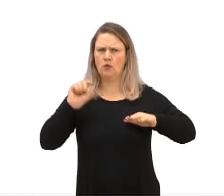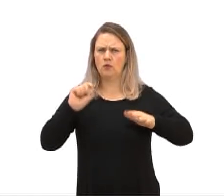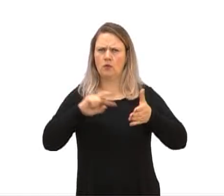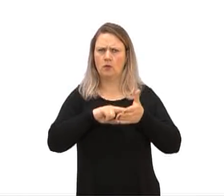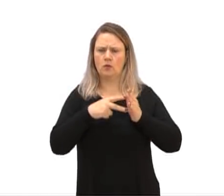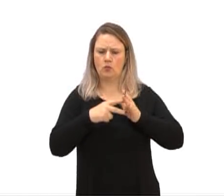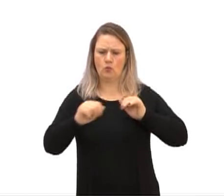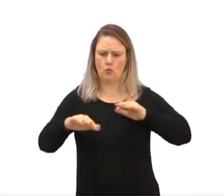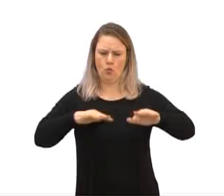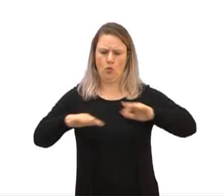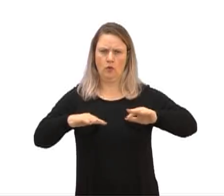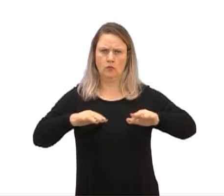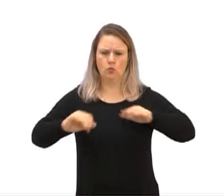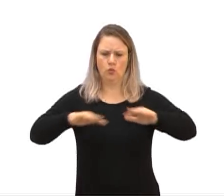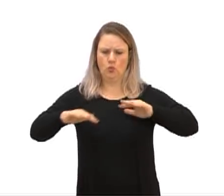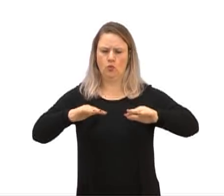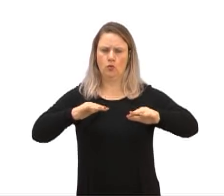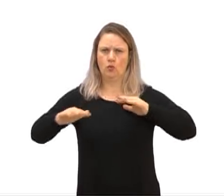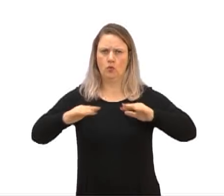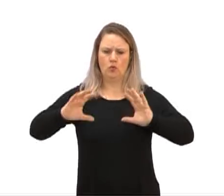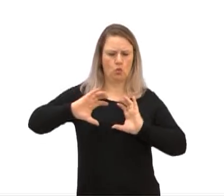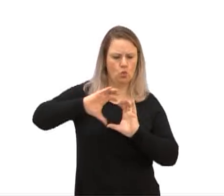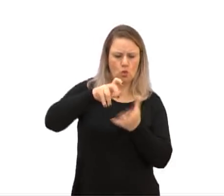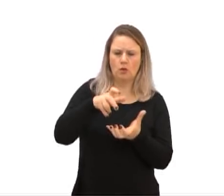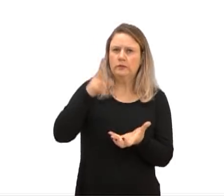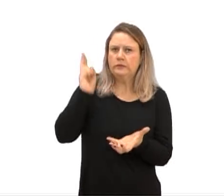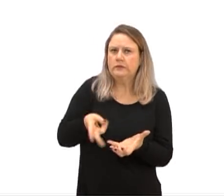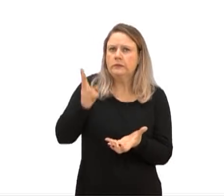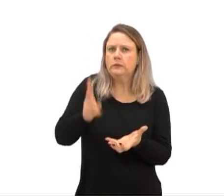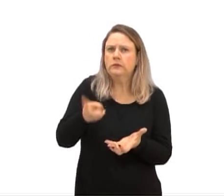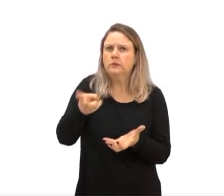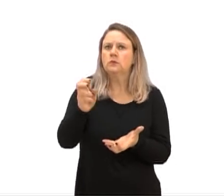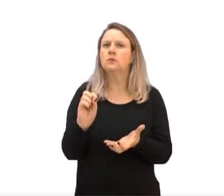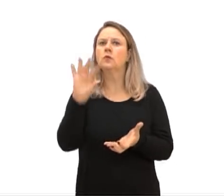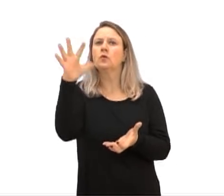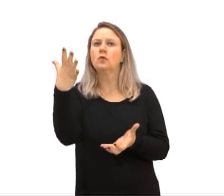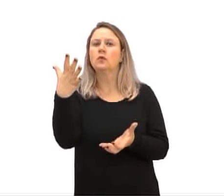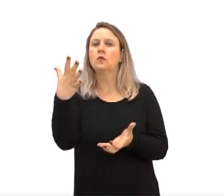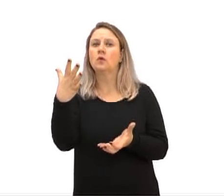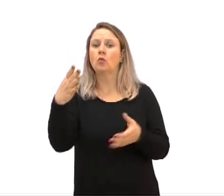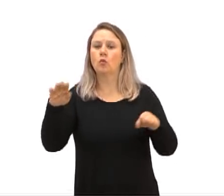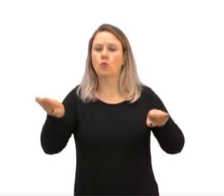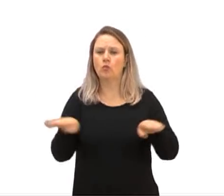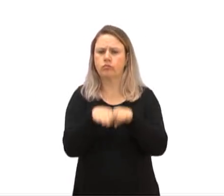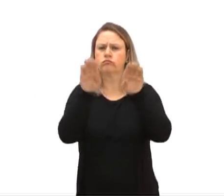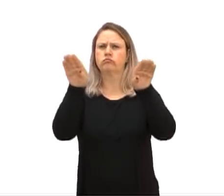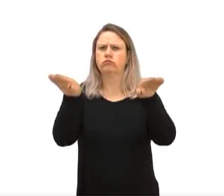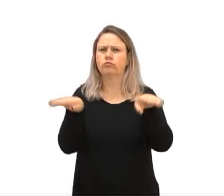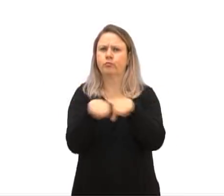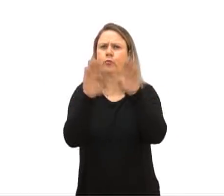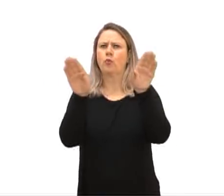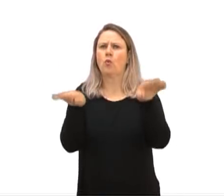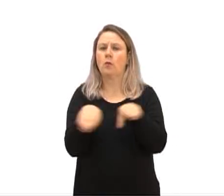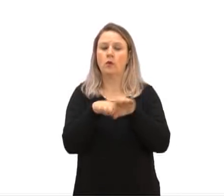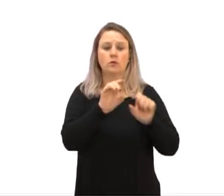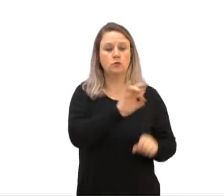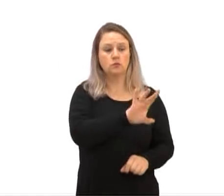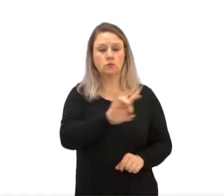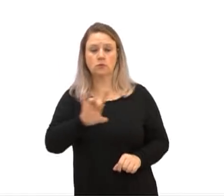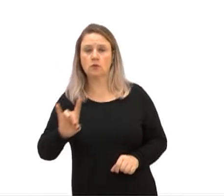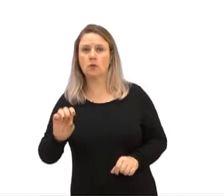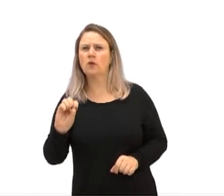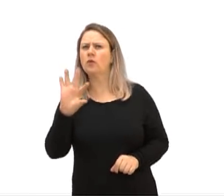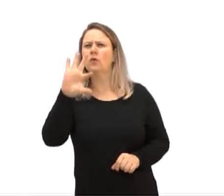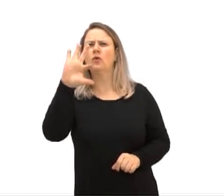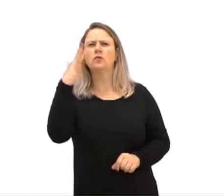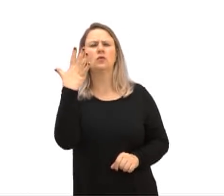que acontecem a todo momento na crosta terrestre, causada pelo movimento das placas tectônicas. Todos os dias ocorrem milhares